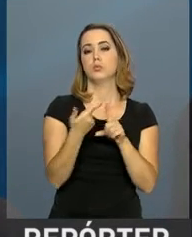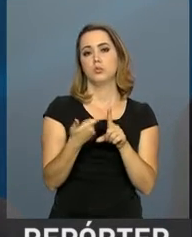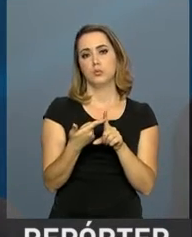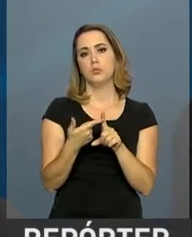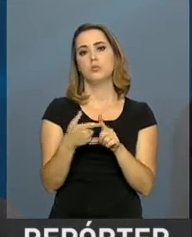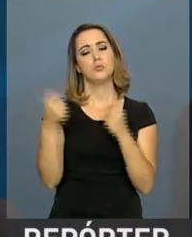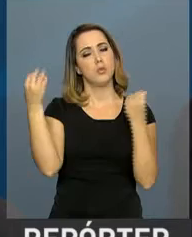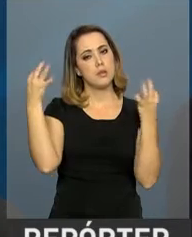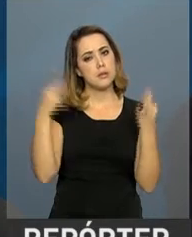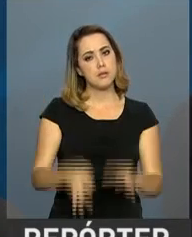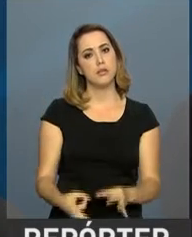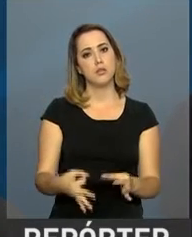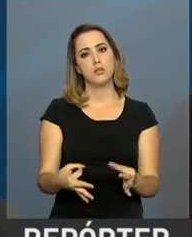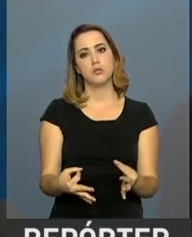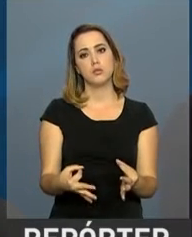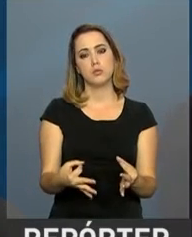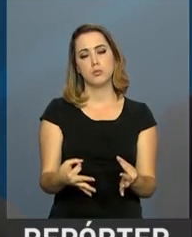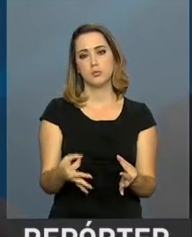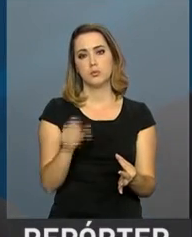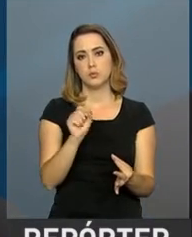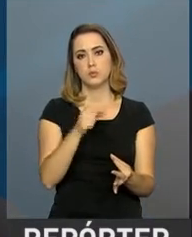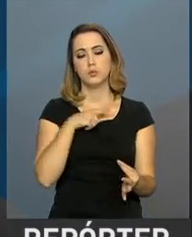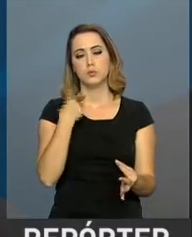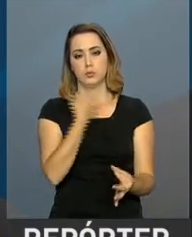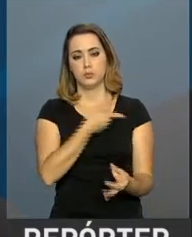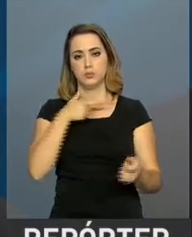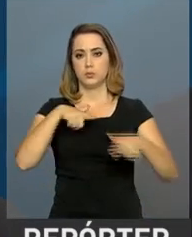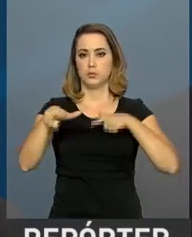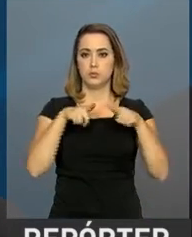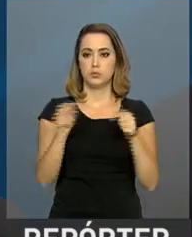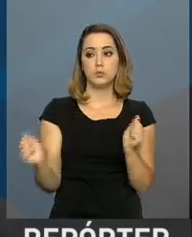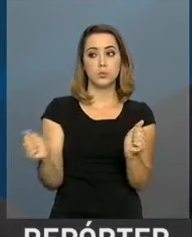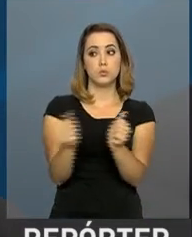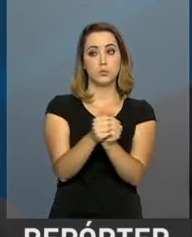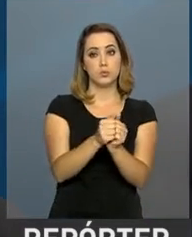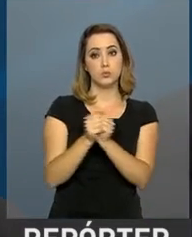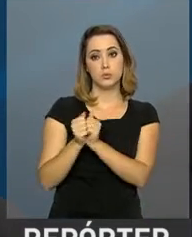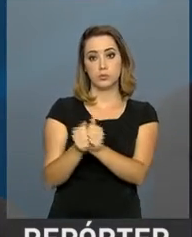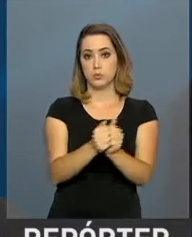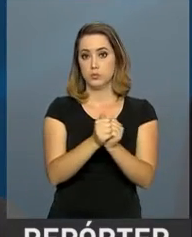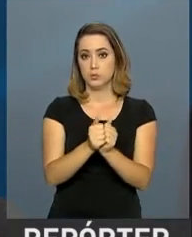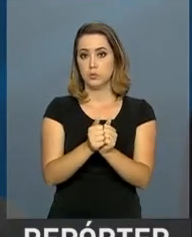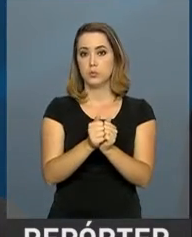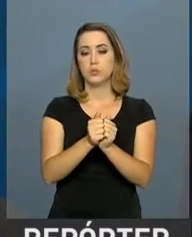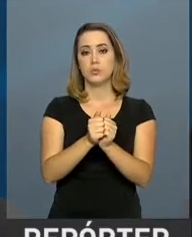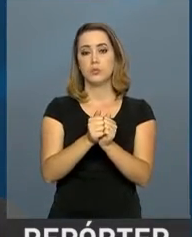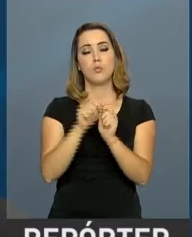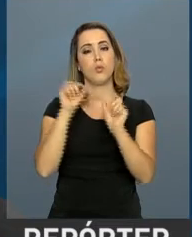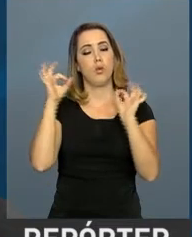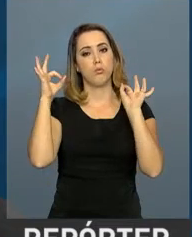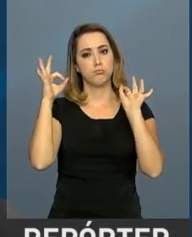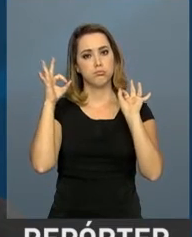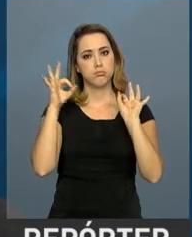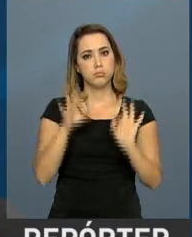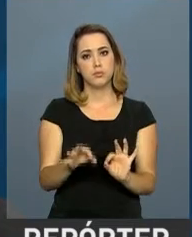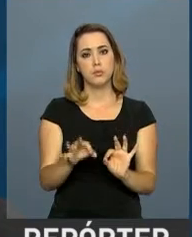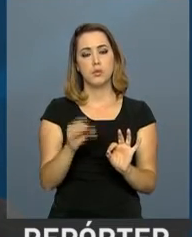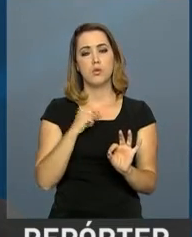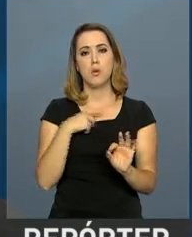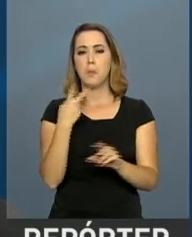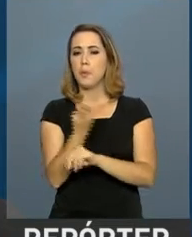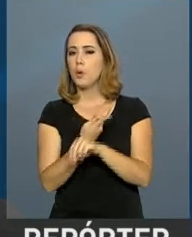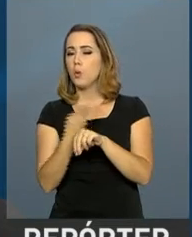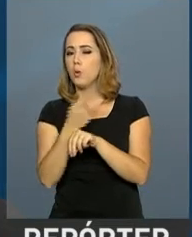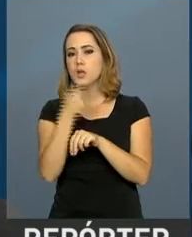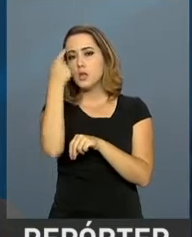estejam certos de que trabalharemos lado a lado com pragmatismo em busca de